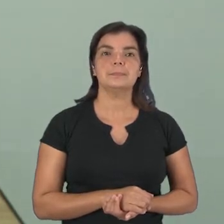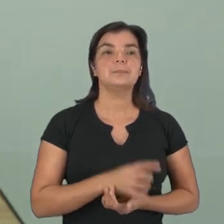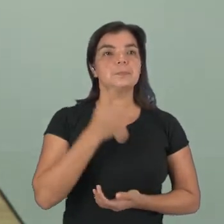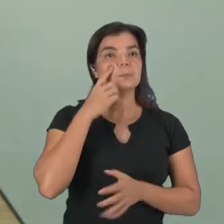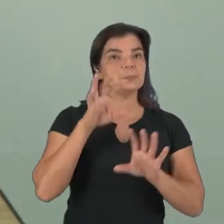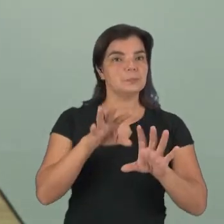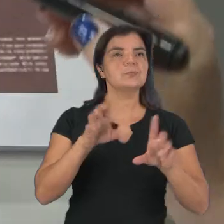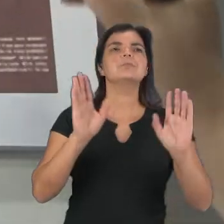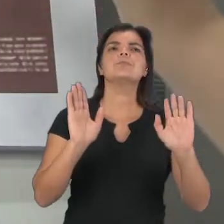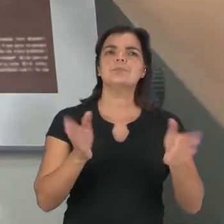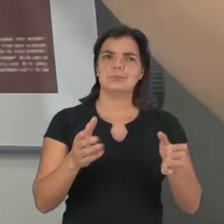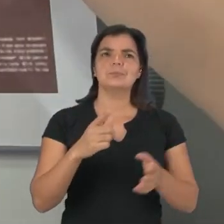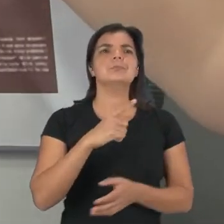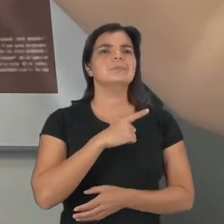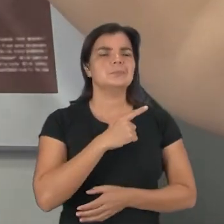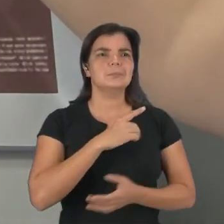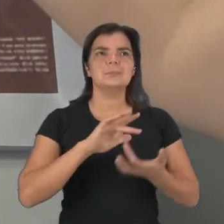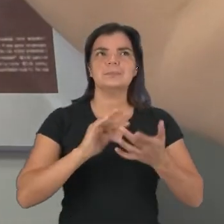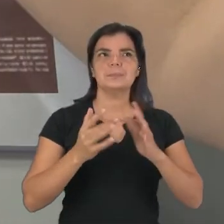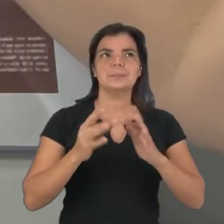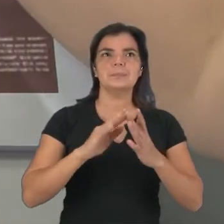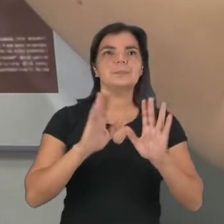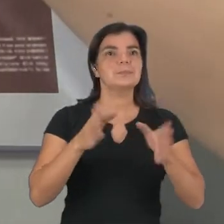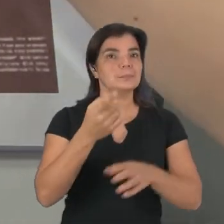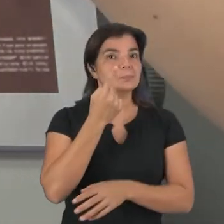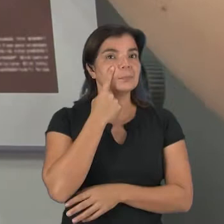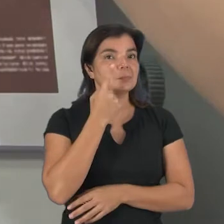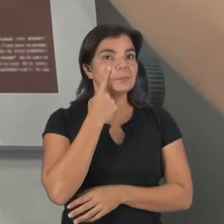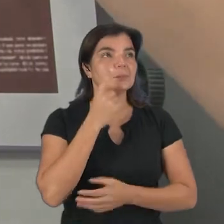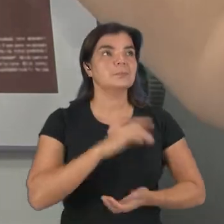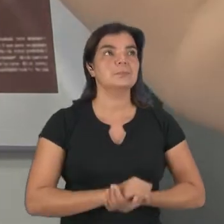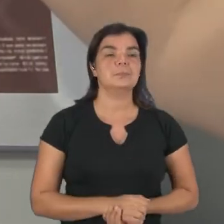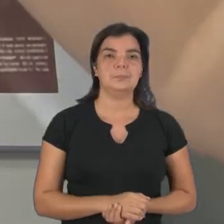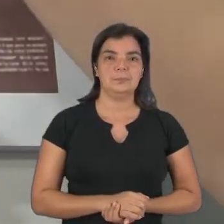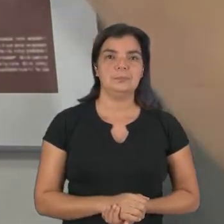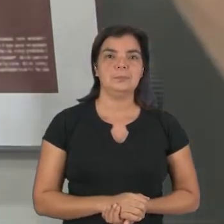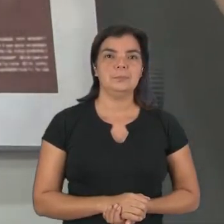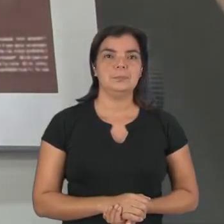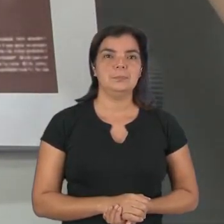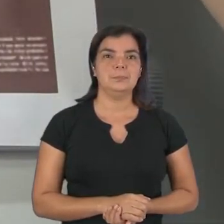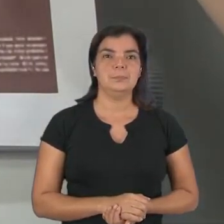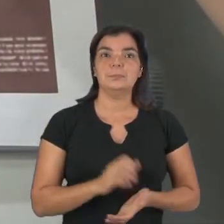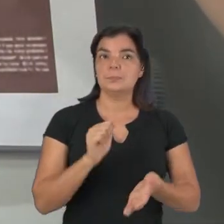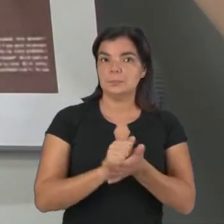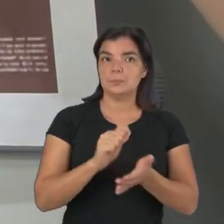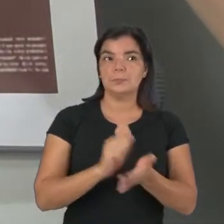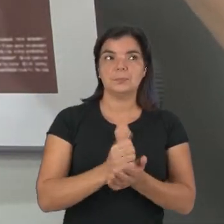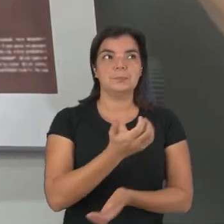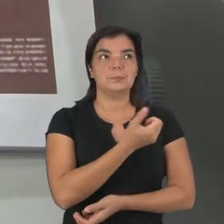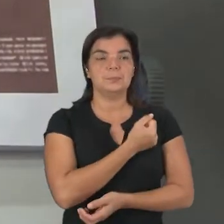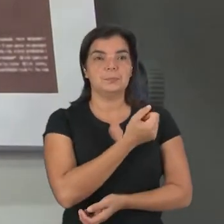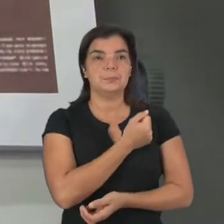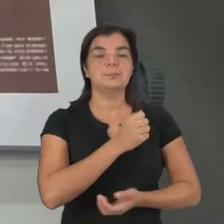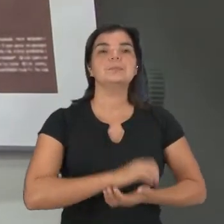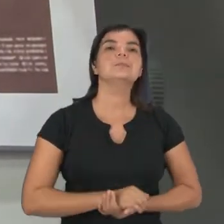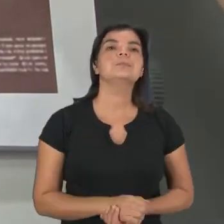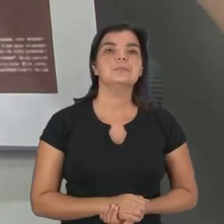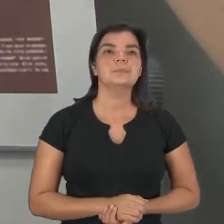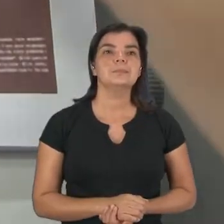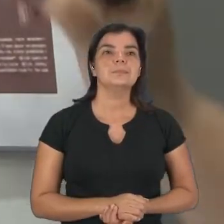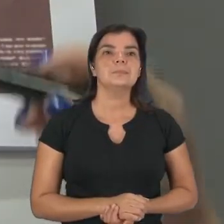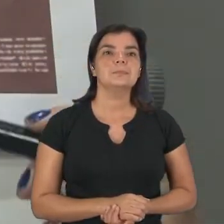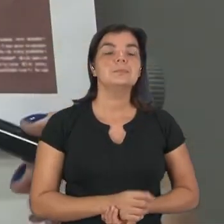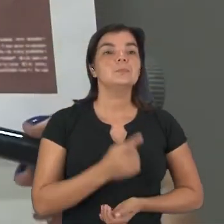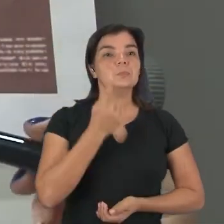Assim, você já teve contato? Você já viu essa escrita dos números?